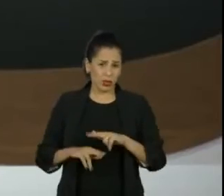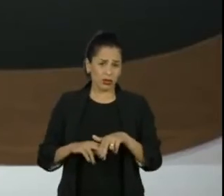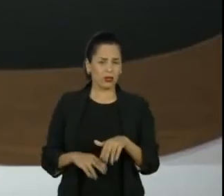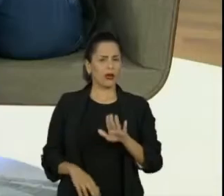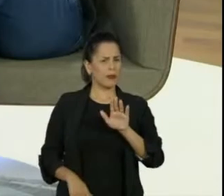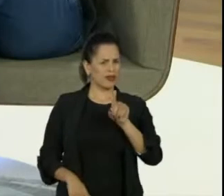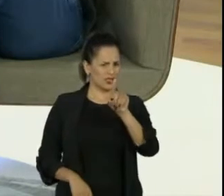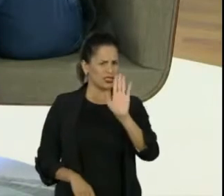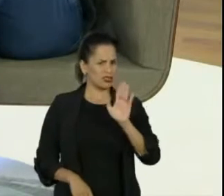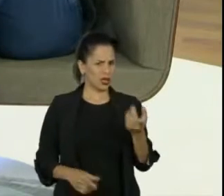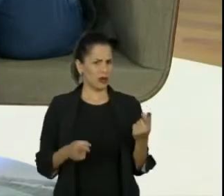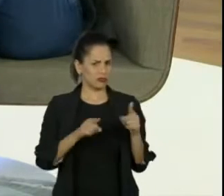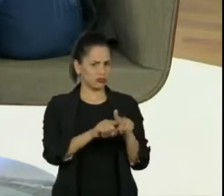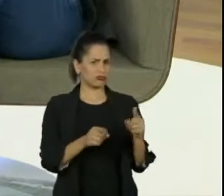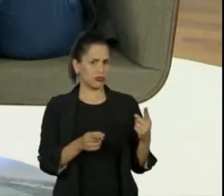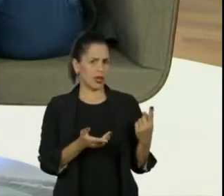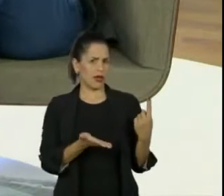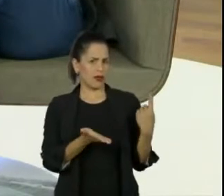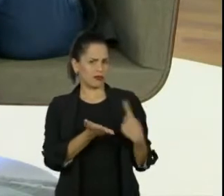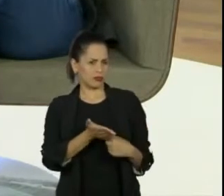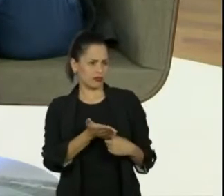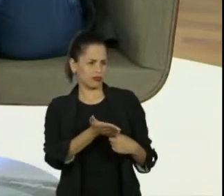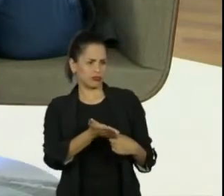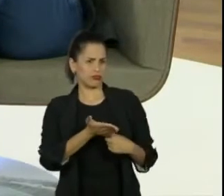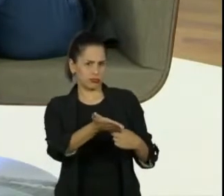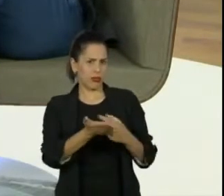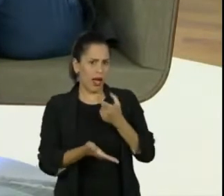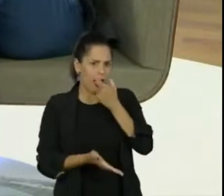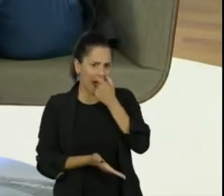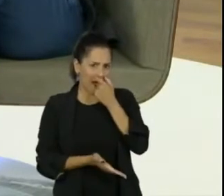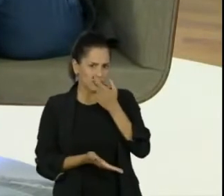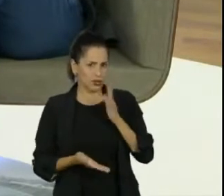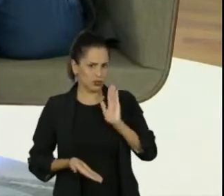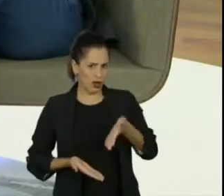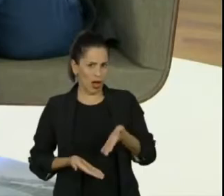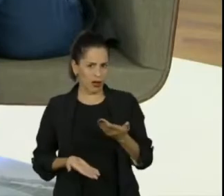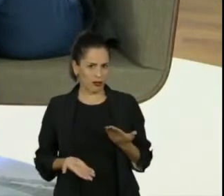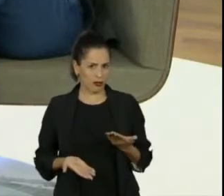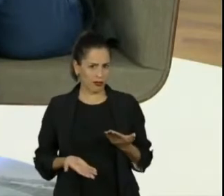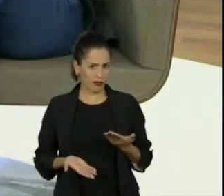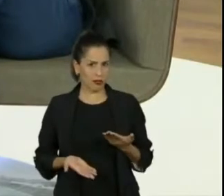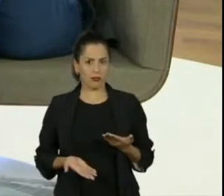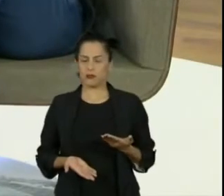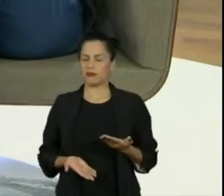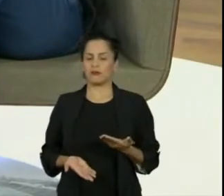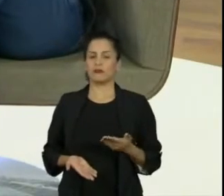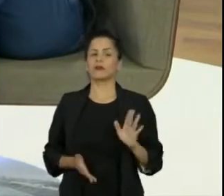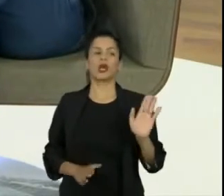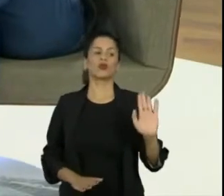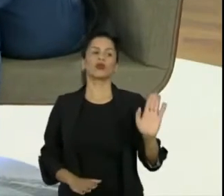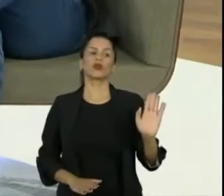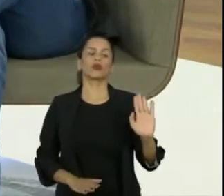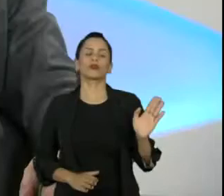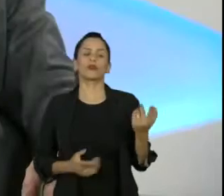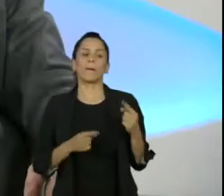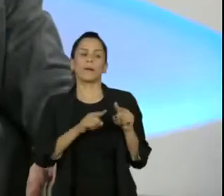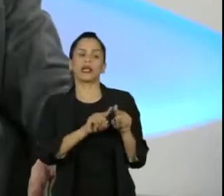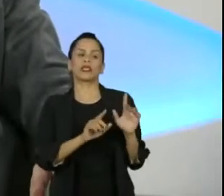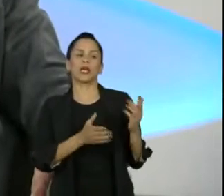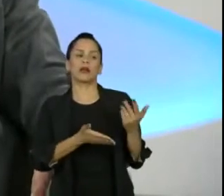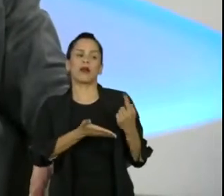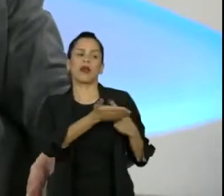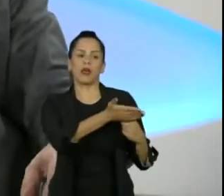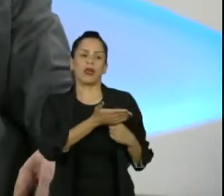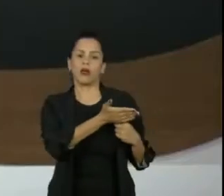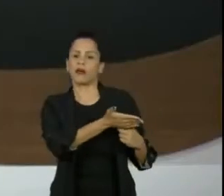Neves? Nunca fui recebido do gabinete dele. Sou aliado e amigo querido É meu amigo querido, adoro Anastasia. Com muita honra,